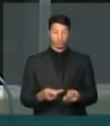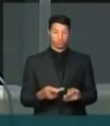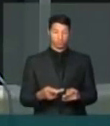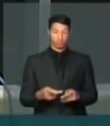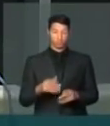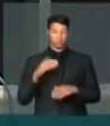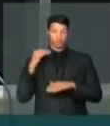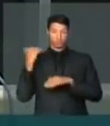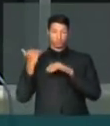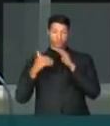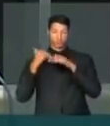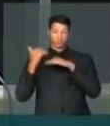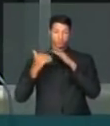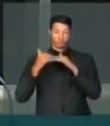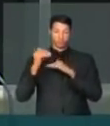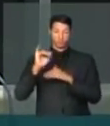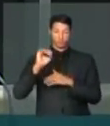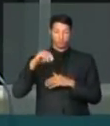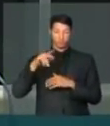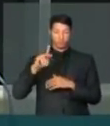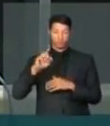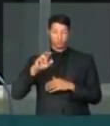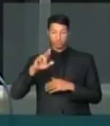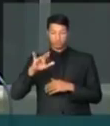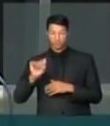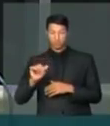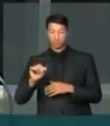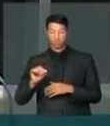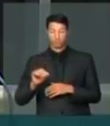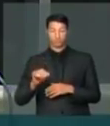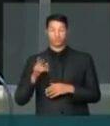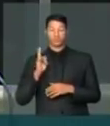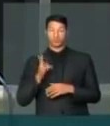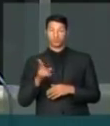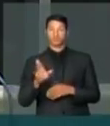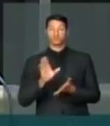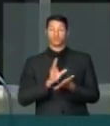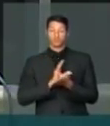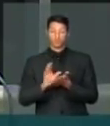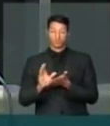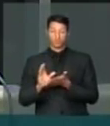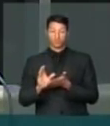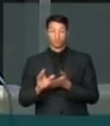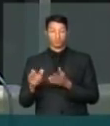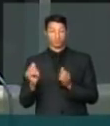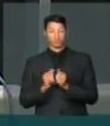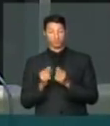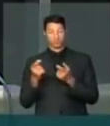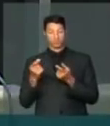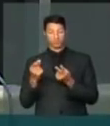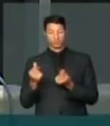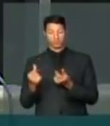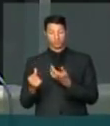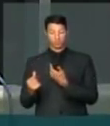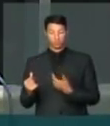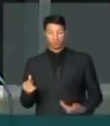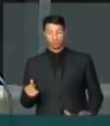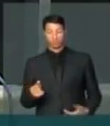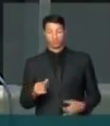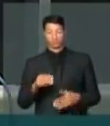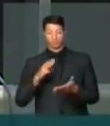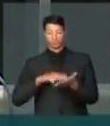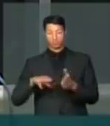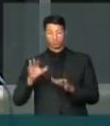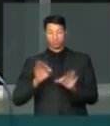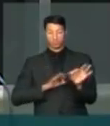de desenvolvimento do Império e da República, sempre financiados com o dinheiro público. Em mensagem